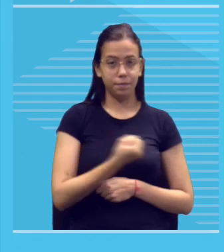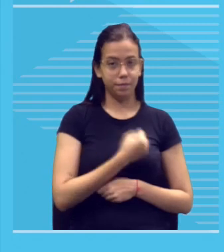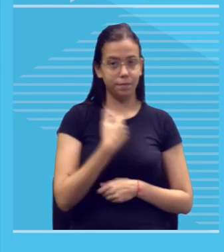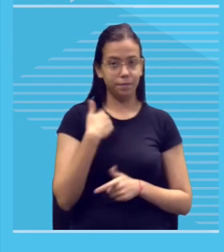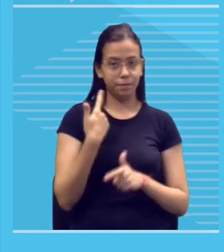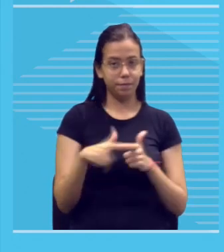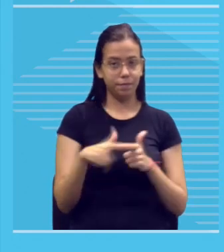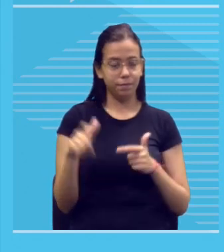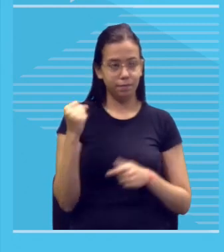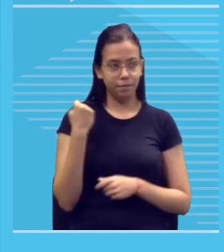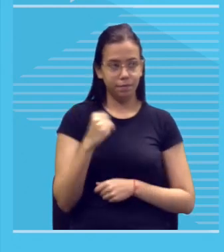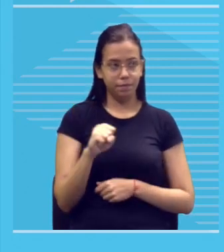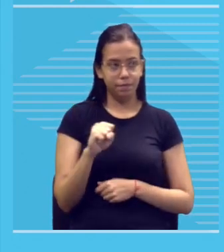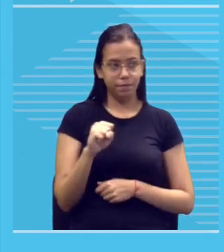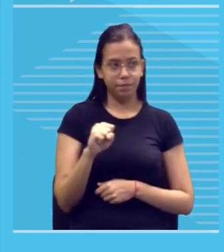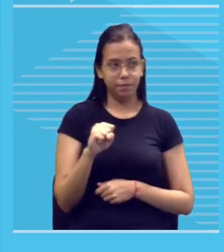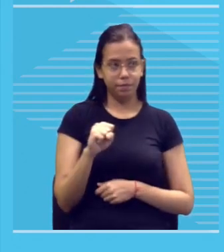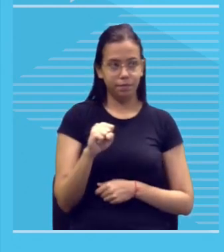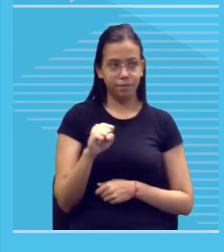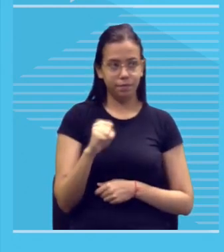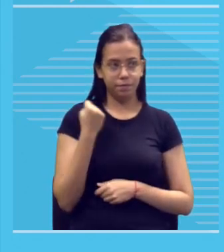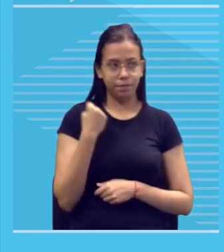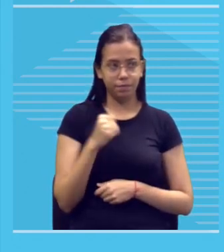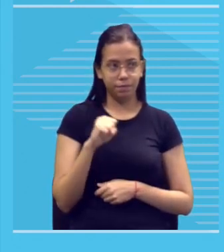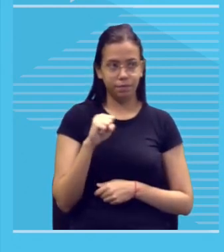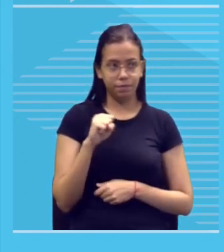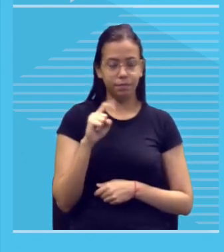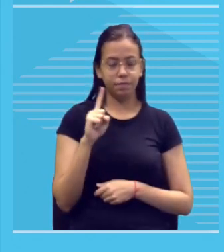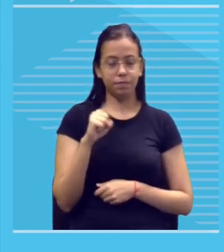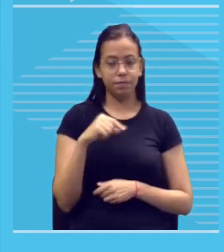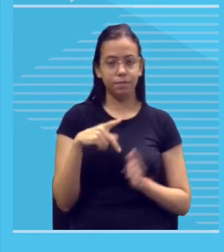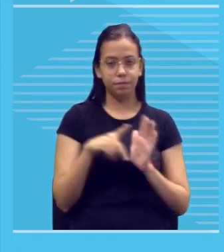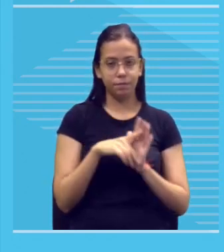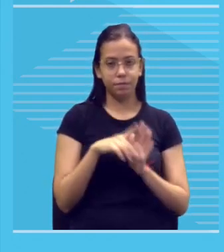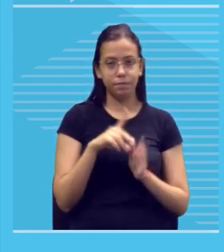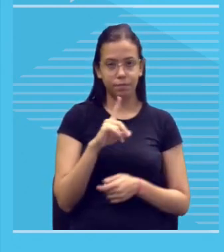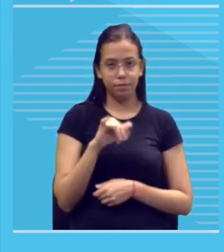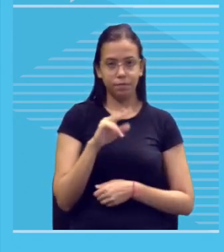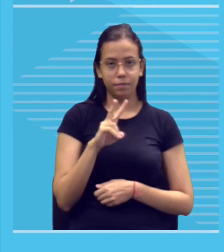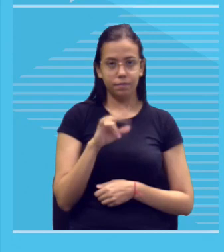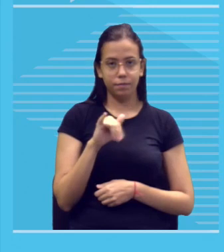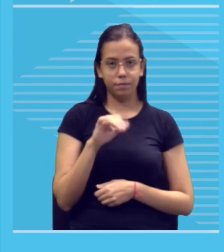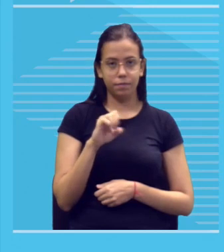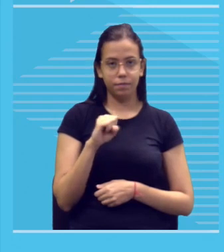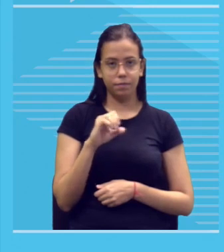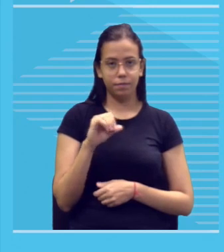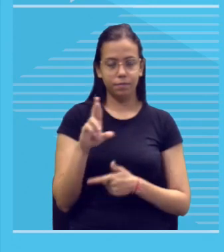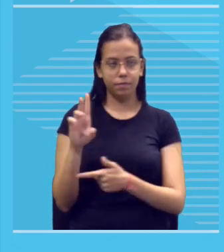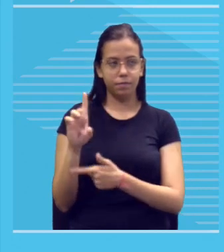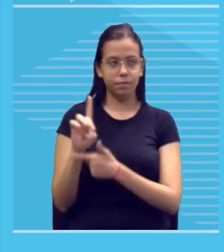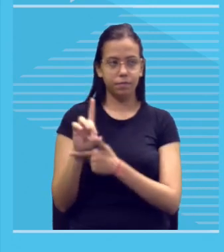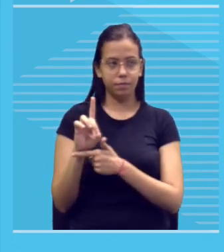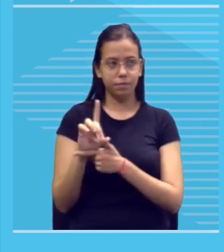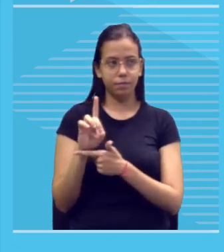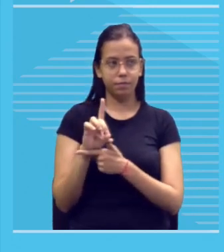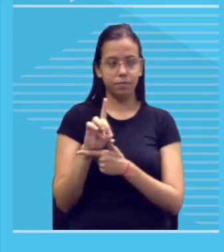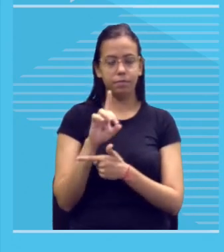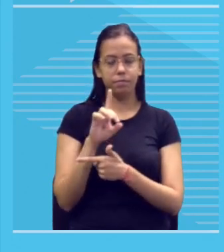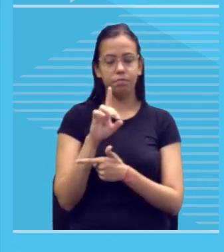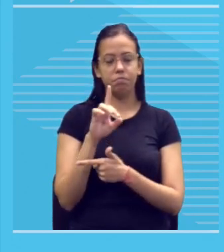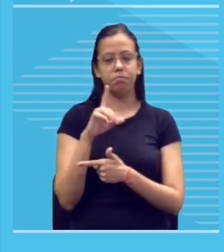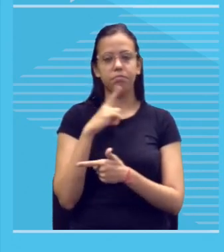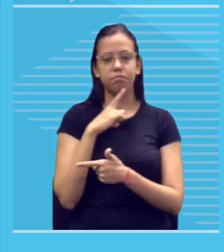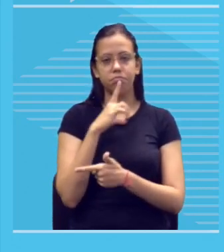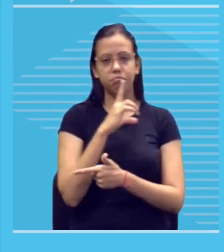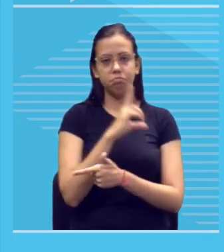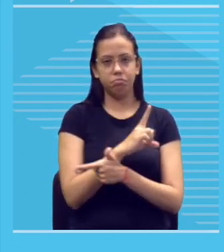o 8 aqui jovens é quem é o meu divisor o meu número aqui que eu não sei é quem é o